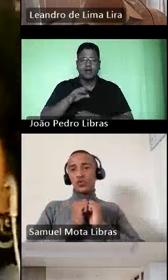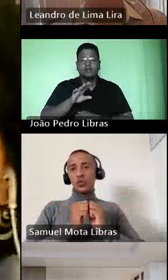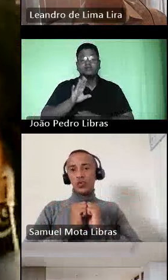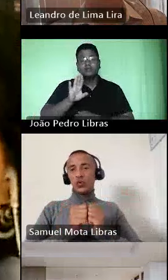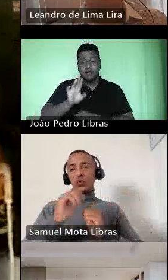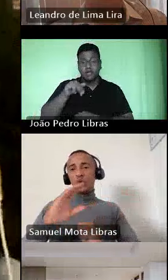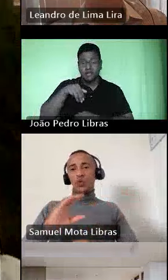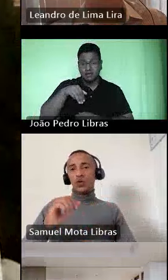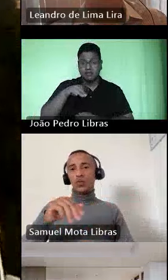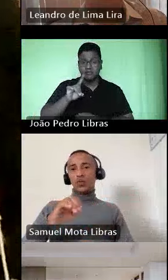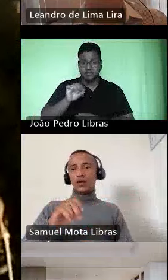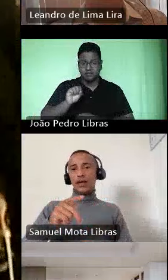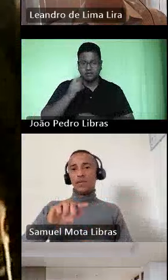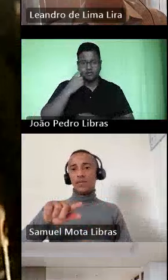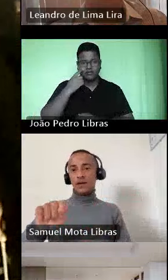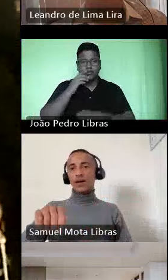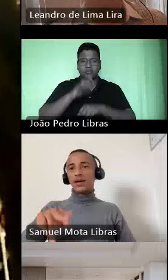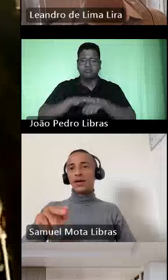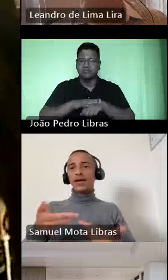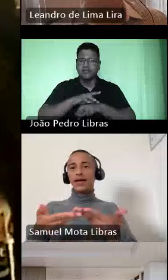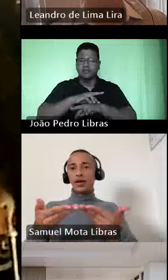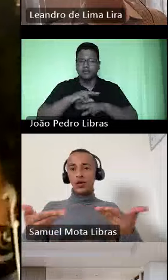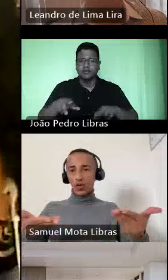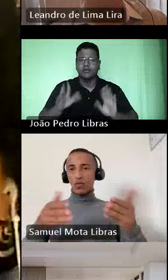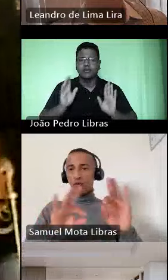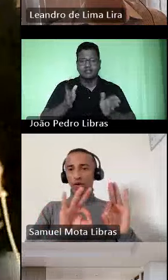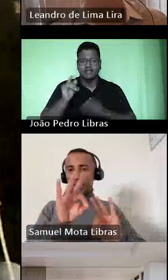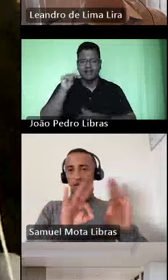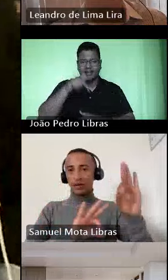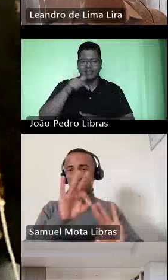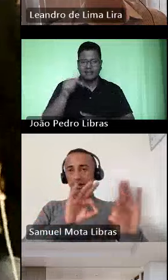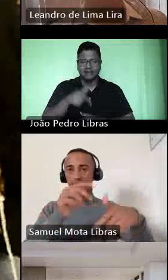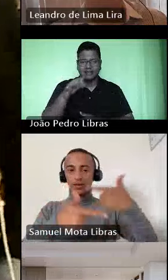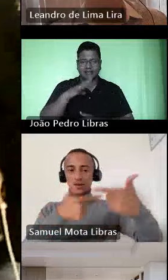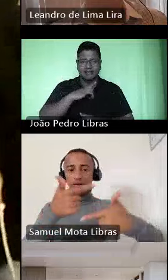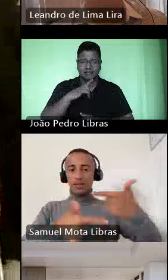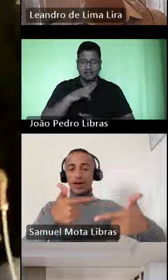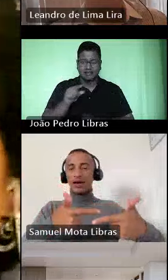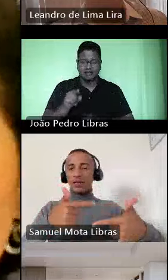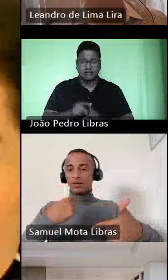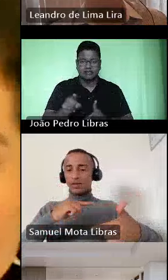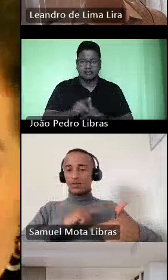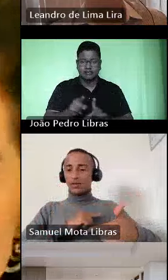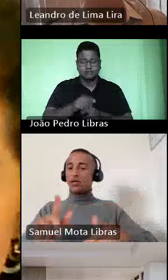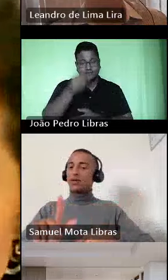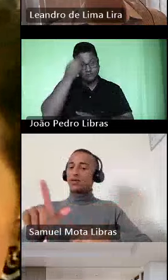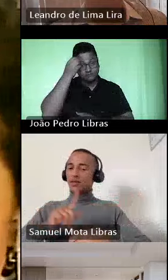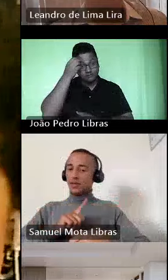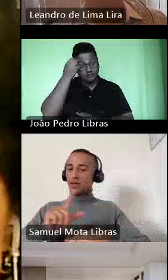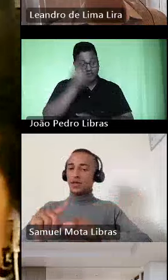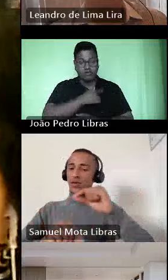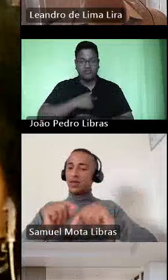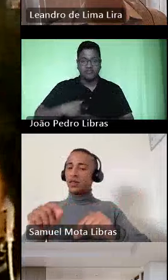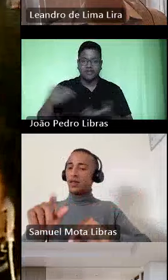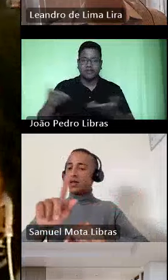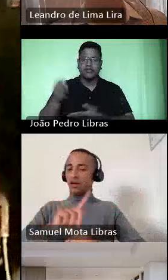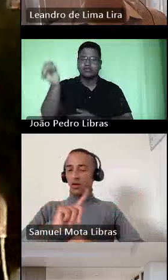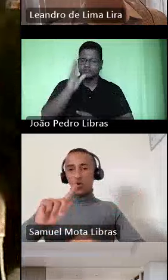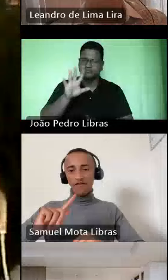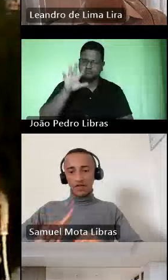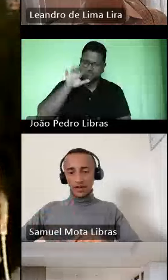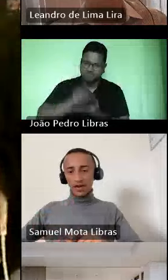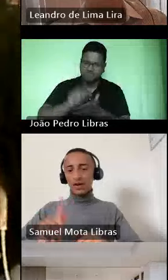que como que são feitos esses arranjos pra gente ter essas ter essa governança bem estabelecida né